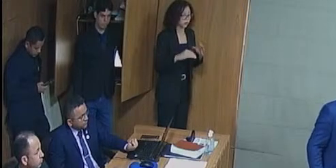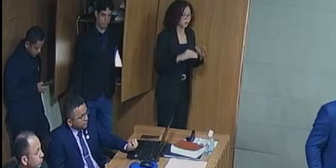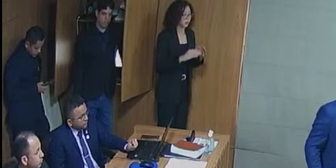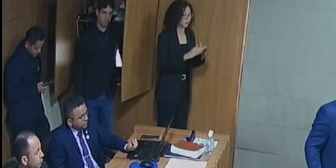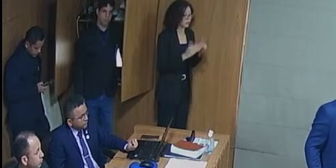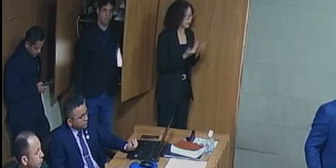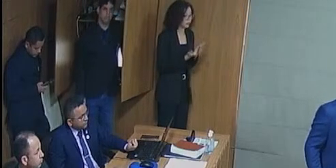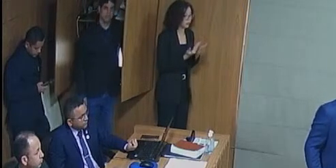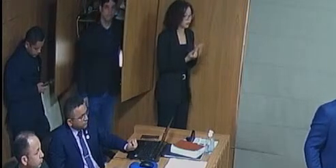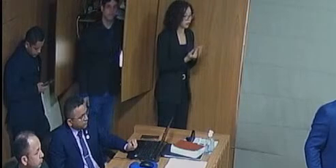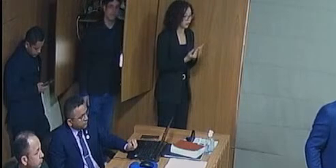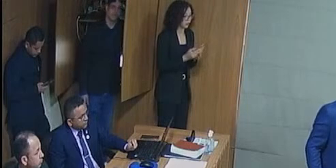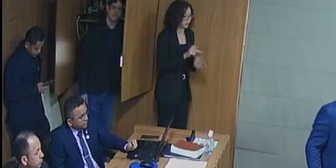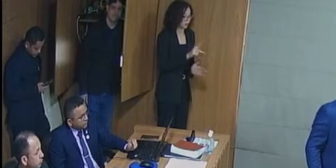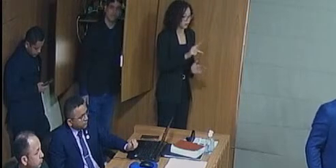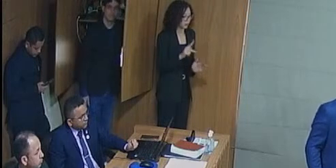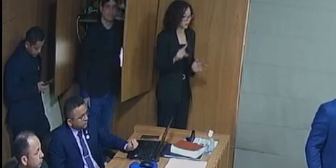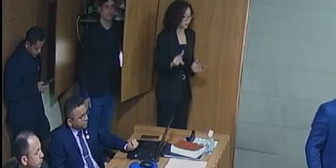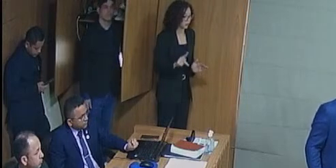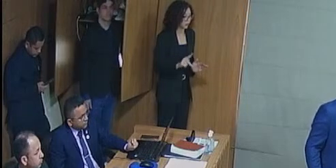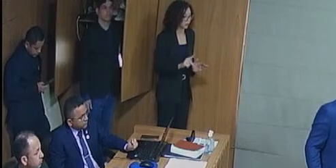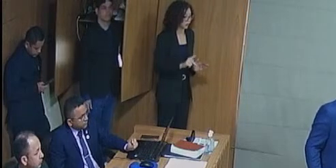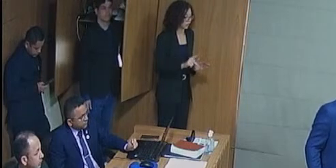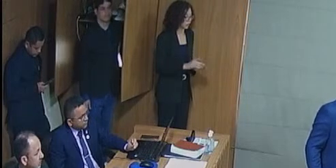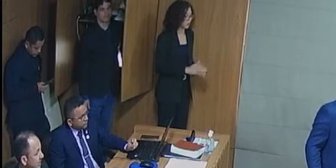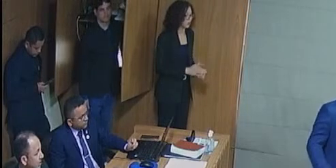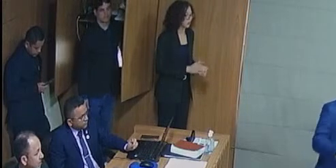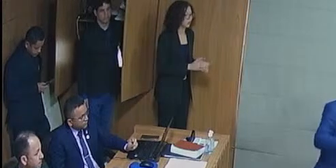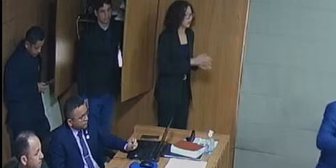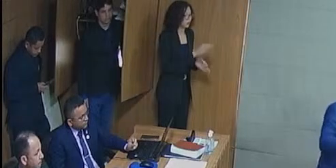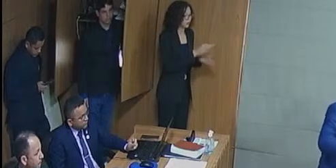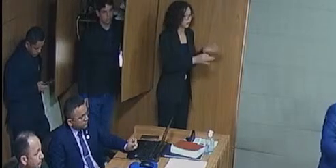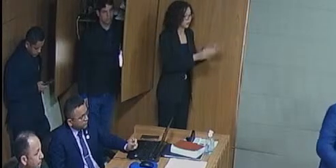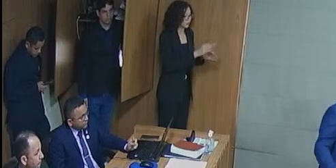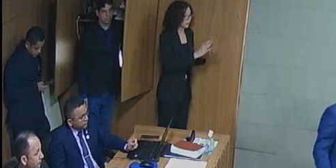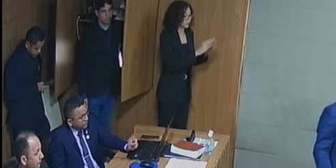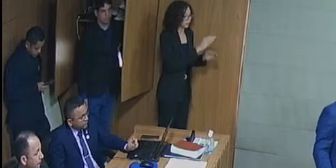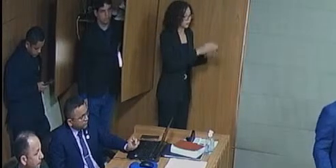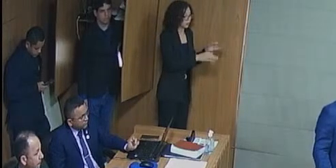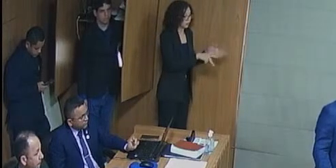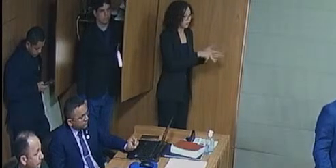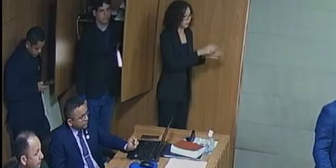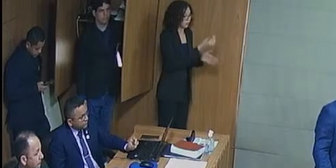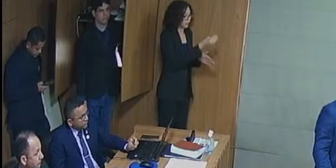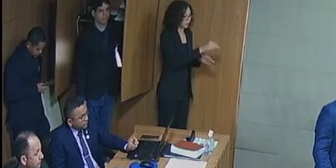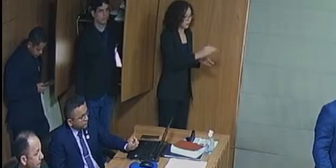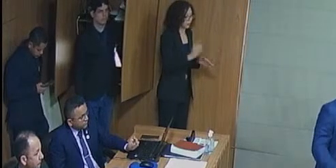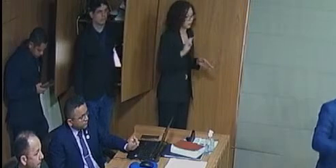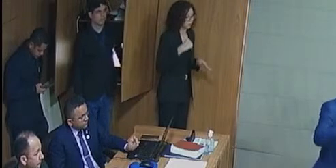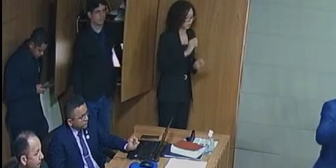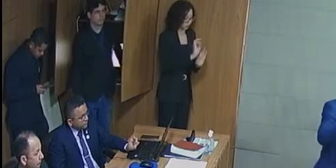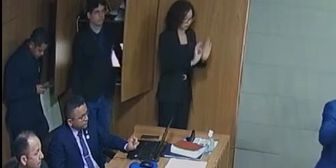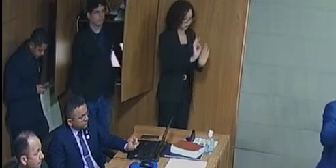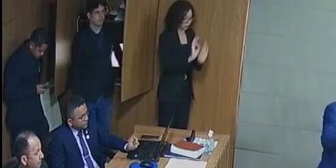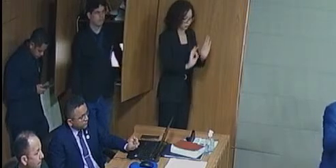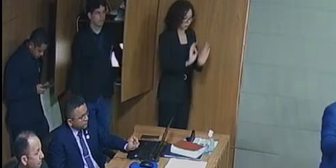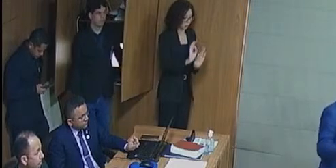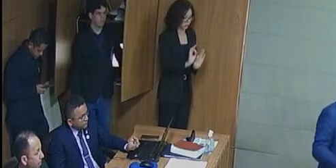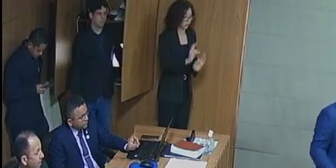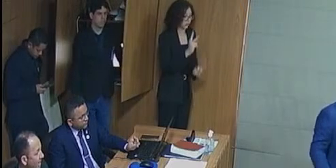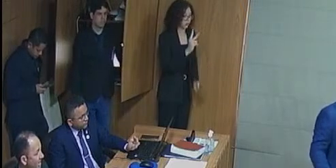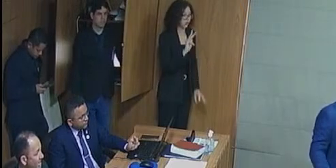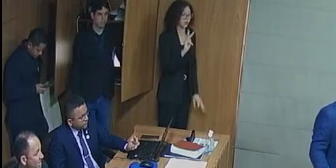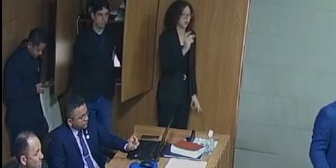o presidente do Tribunal de Justiça esta medida o que estamos fazendo dois abesc